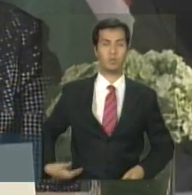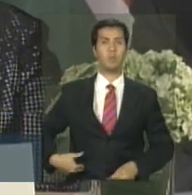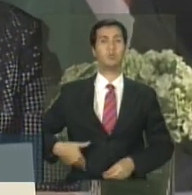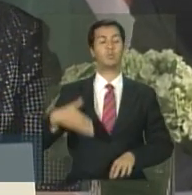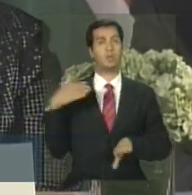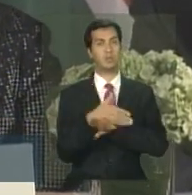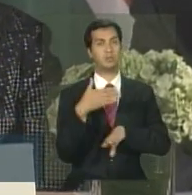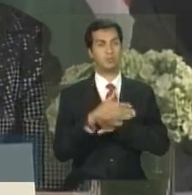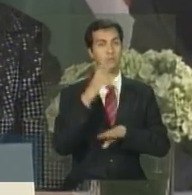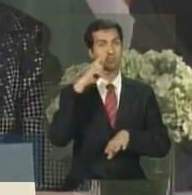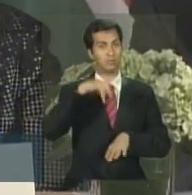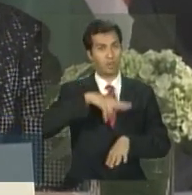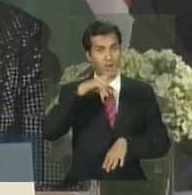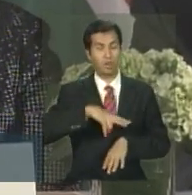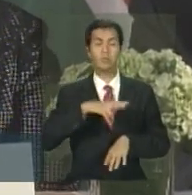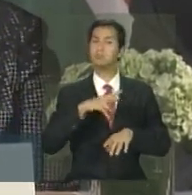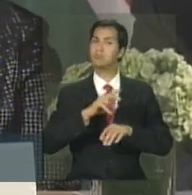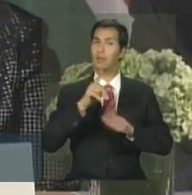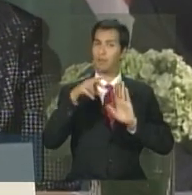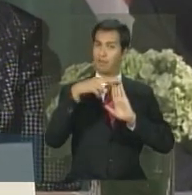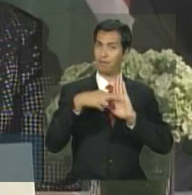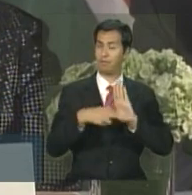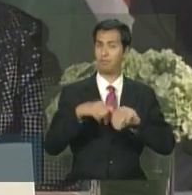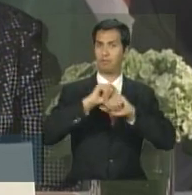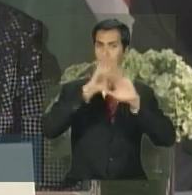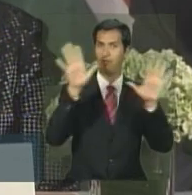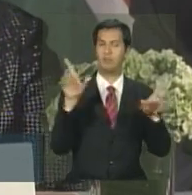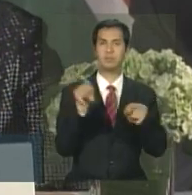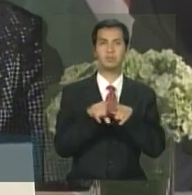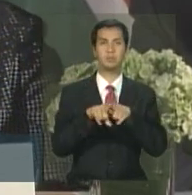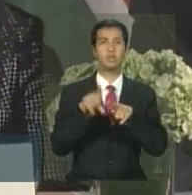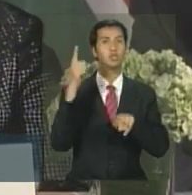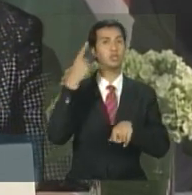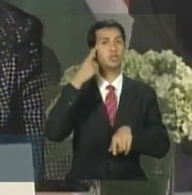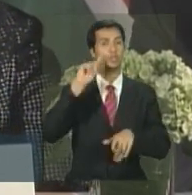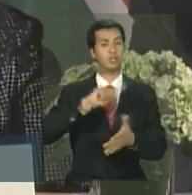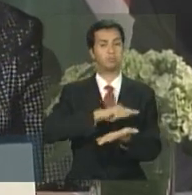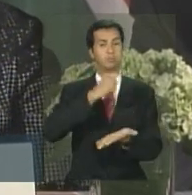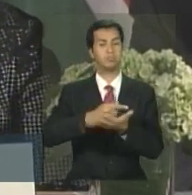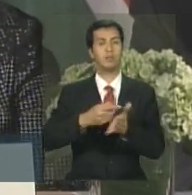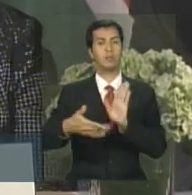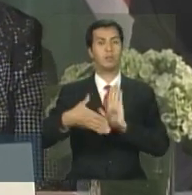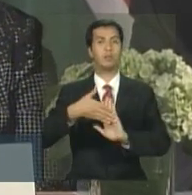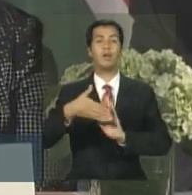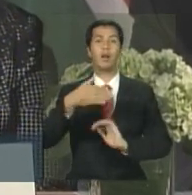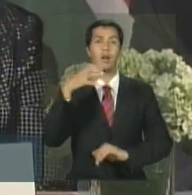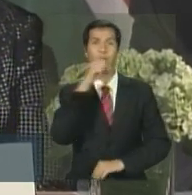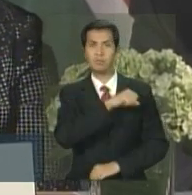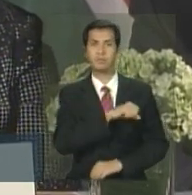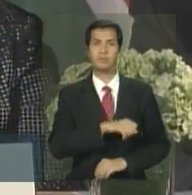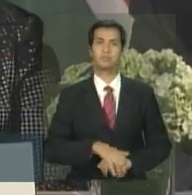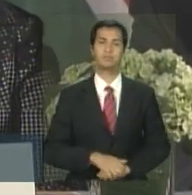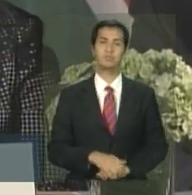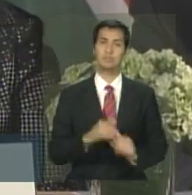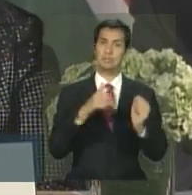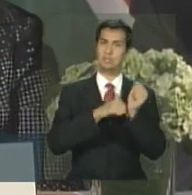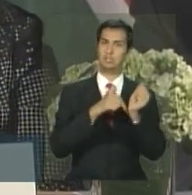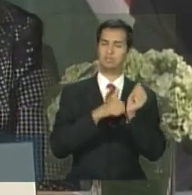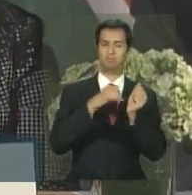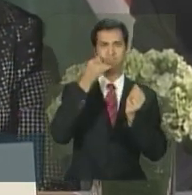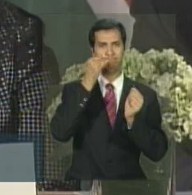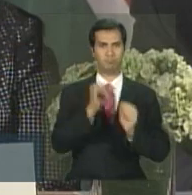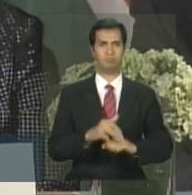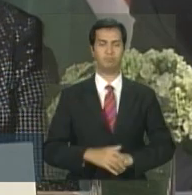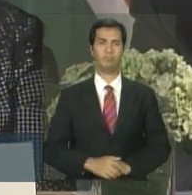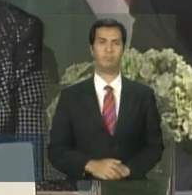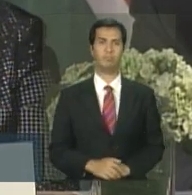com regras transparentes e prazos menores para o sigilo de documentos. Graças ao elevado